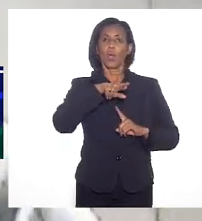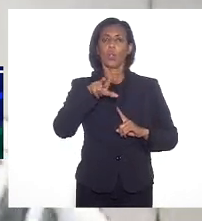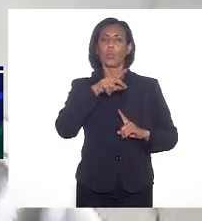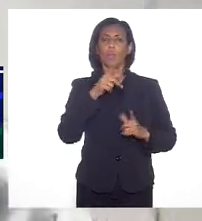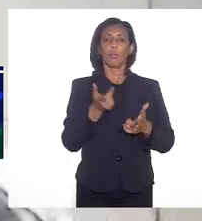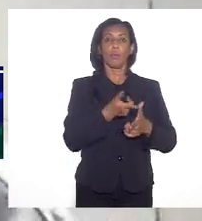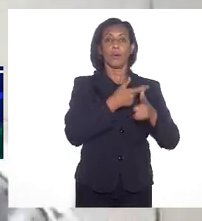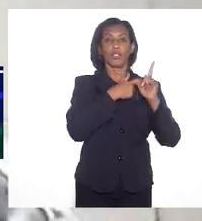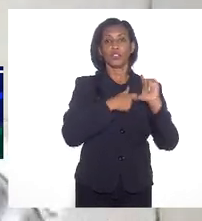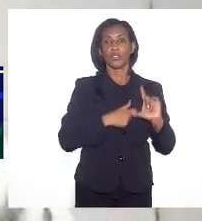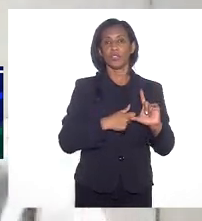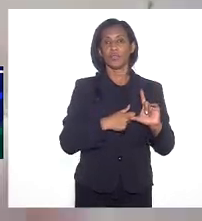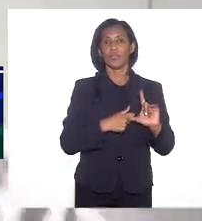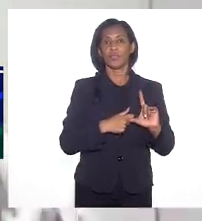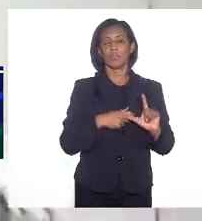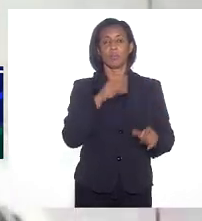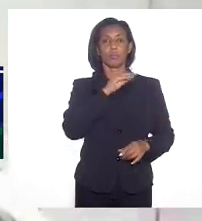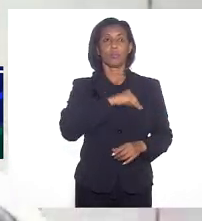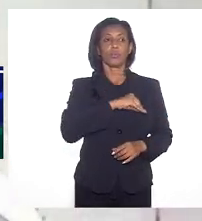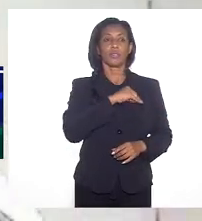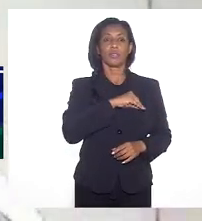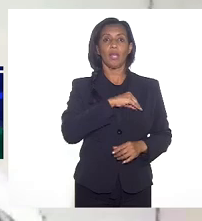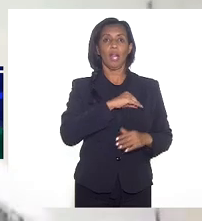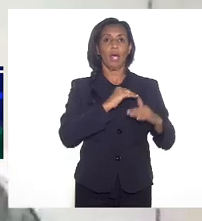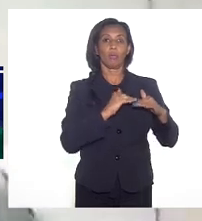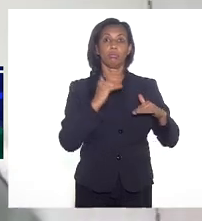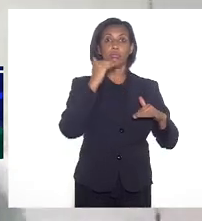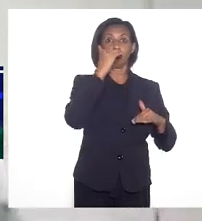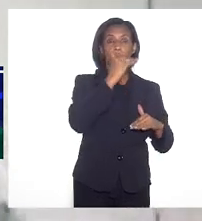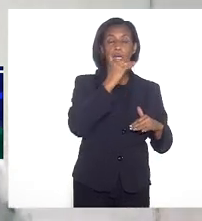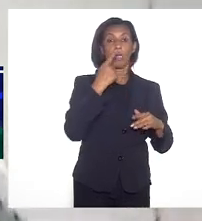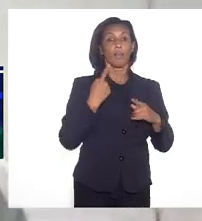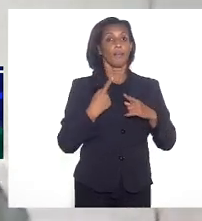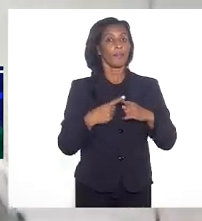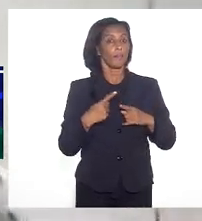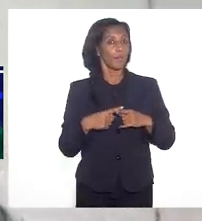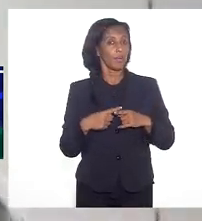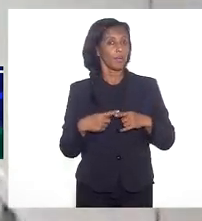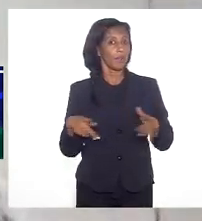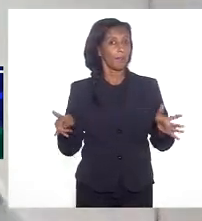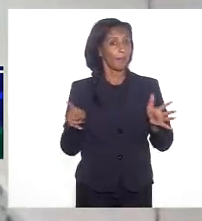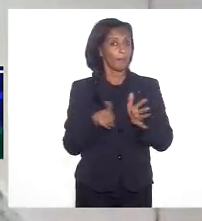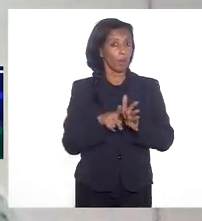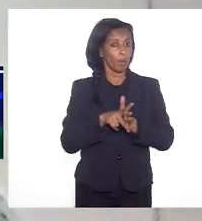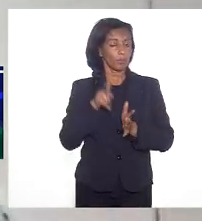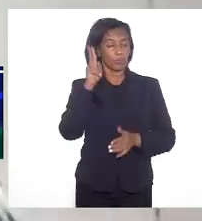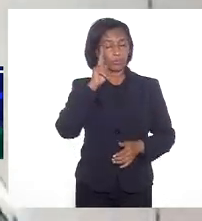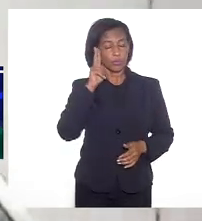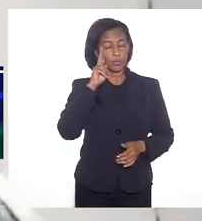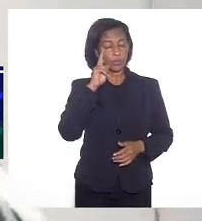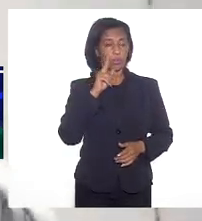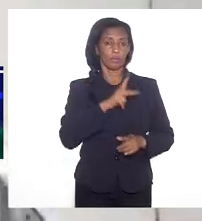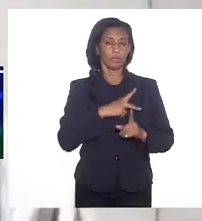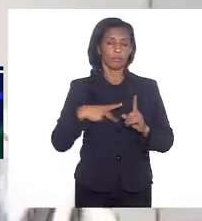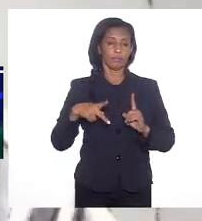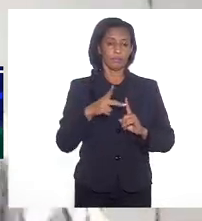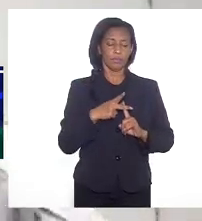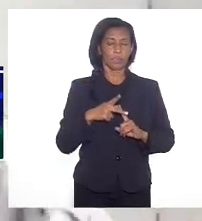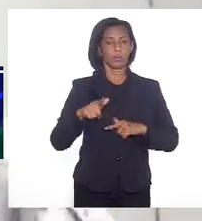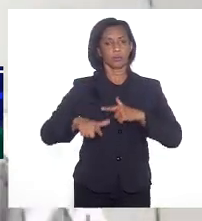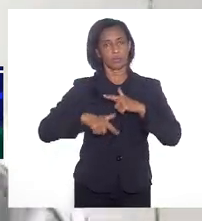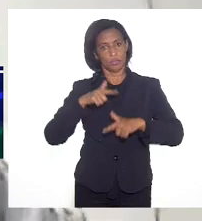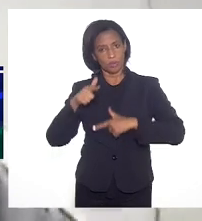déficit causado por salários astronômicos é porque faz parte do histórico do Rio Previdência que os